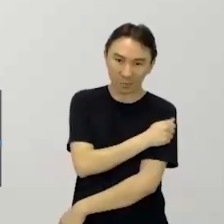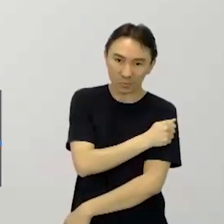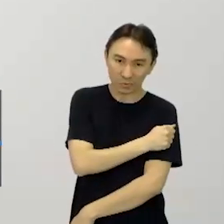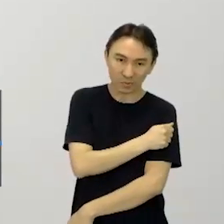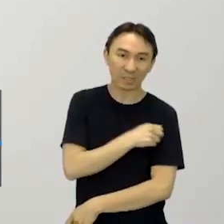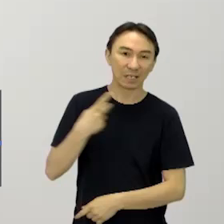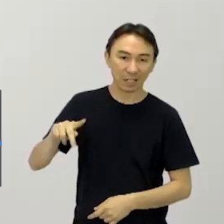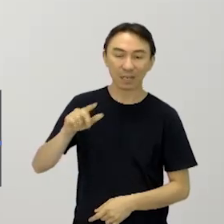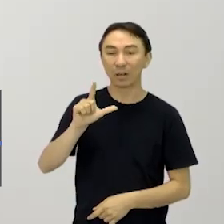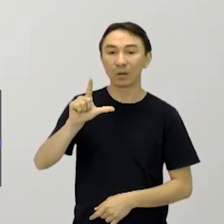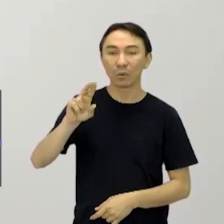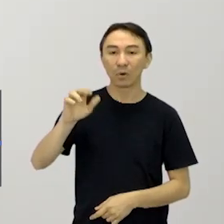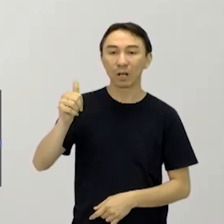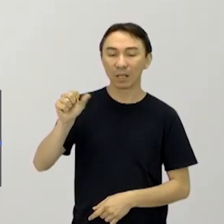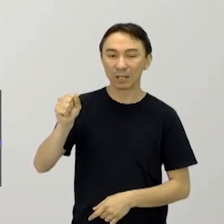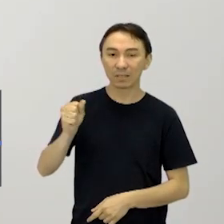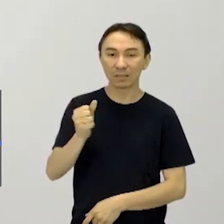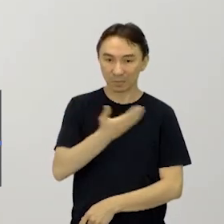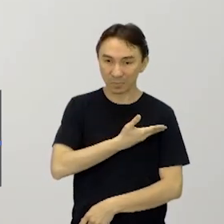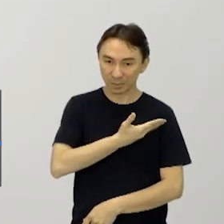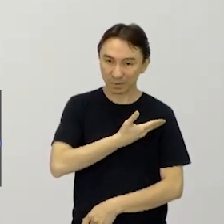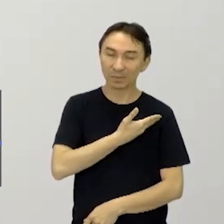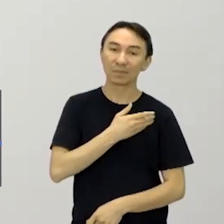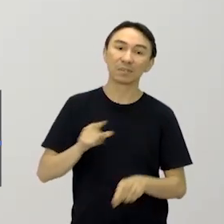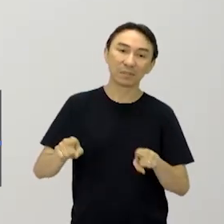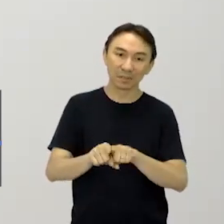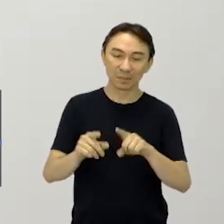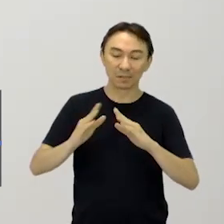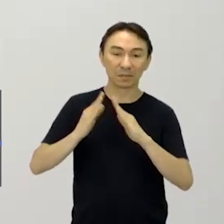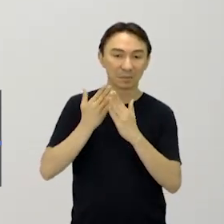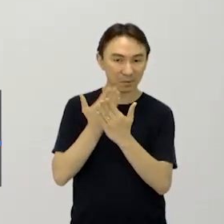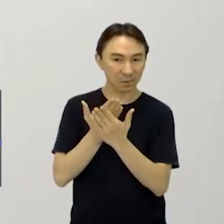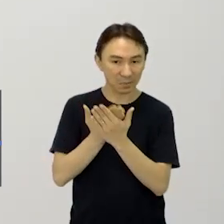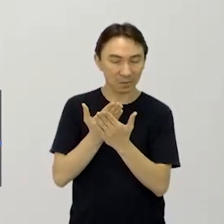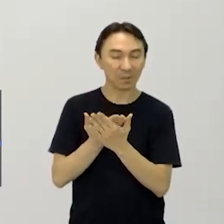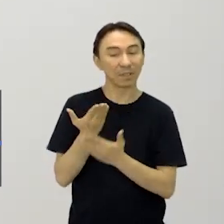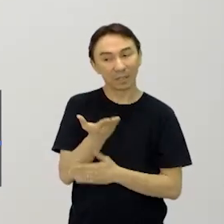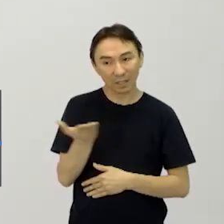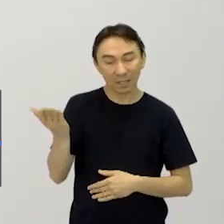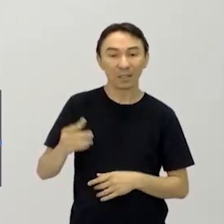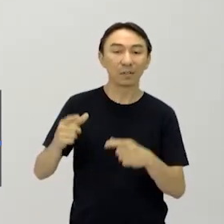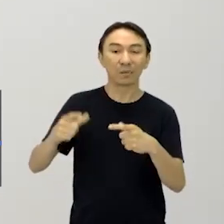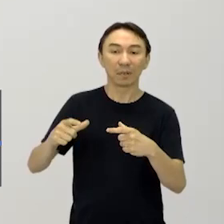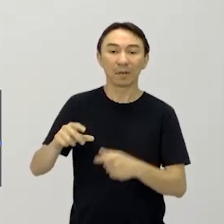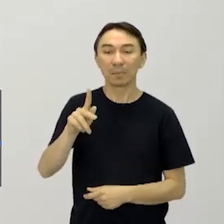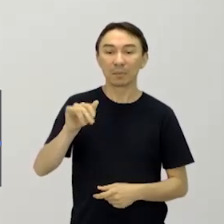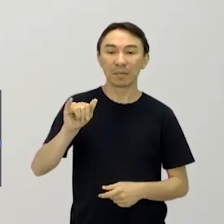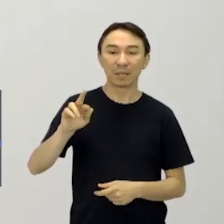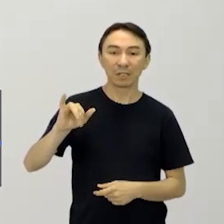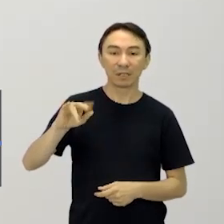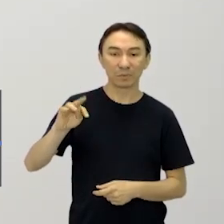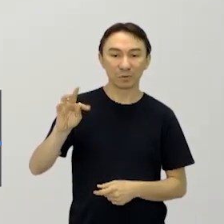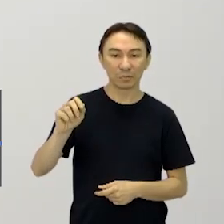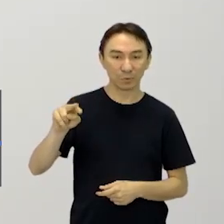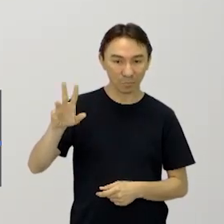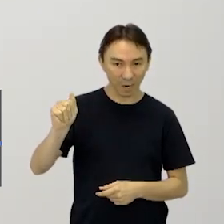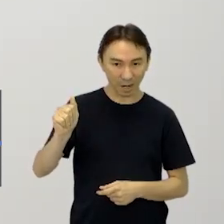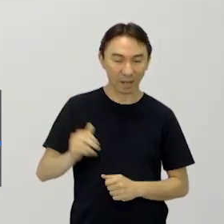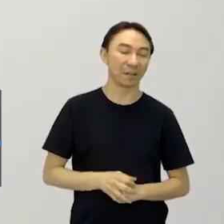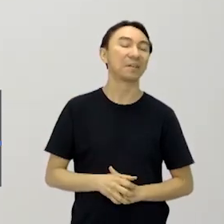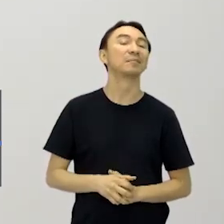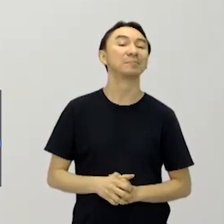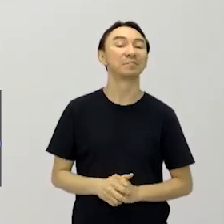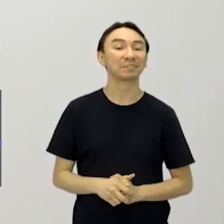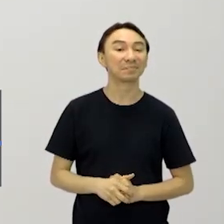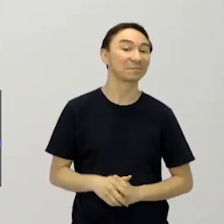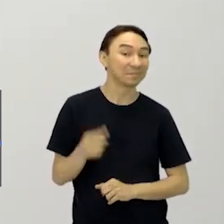dela, Lucas Barreto, também dessa escola, lá de Pirituba. É o Lucas Barreto da Silva, aqui com o Instagram com a gente. Vamos